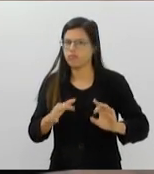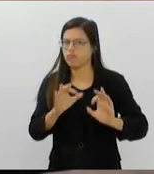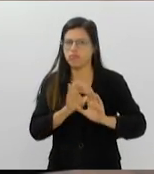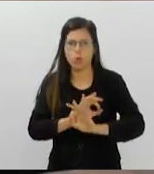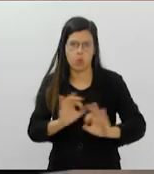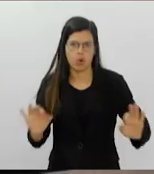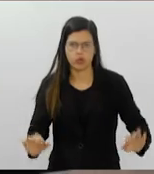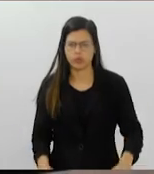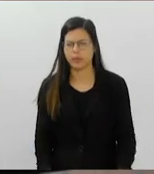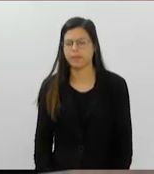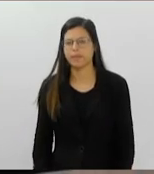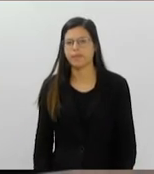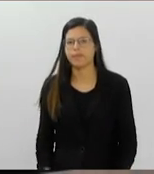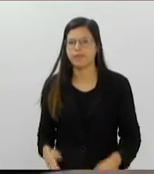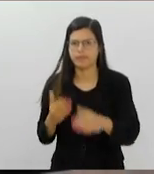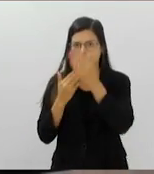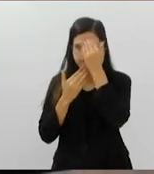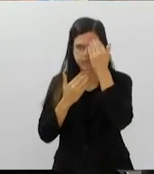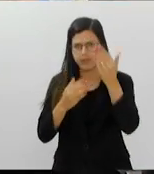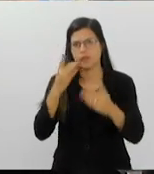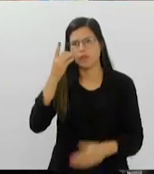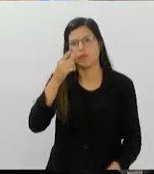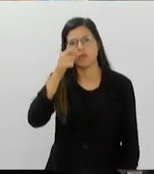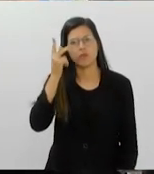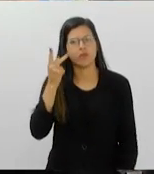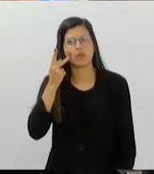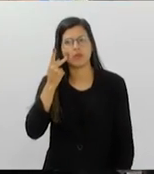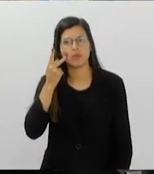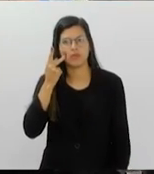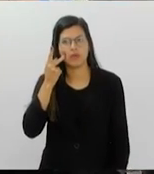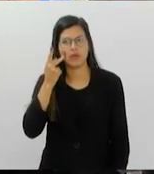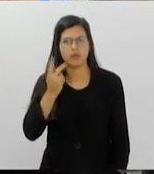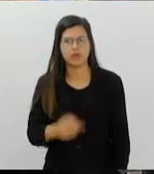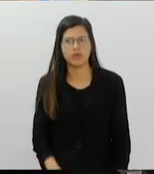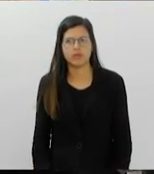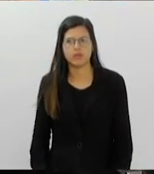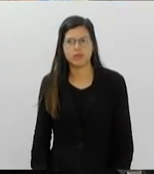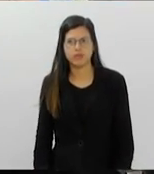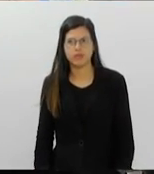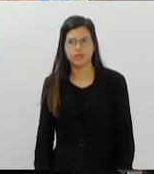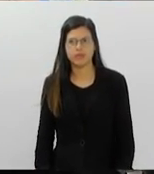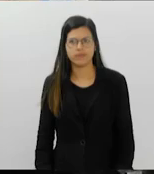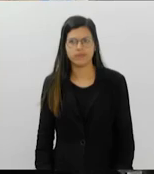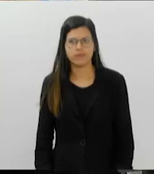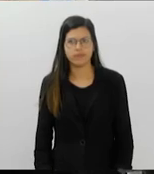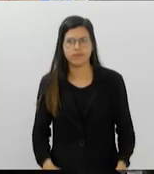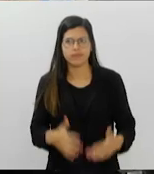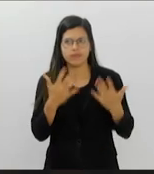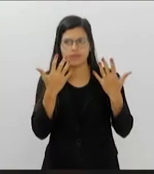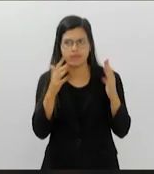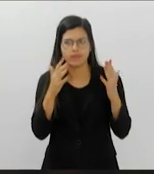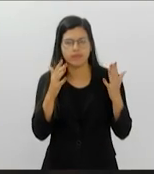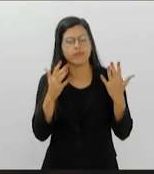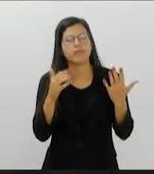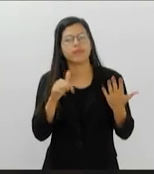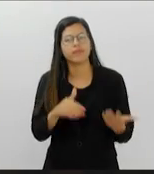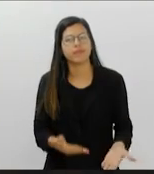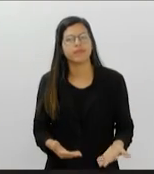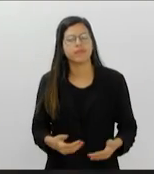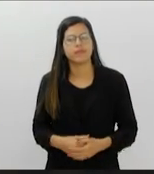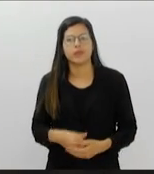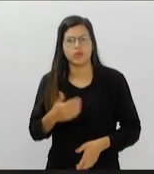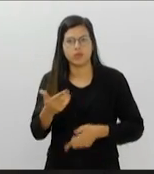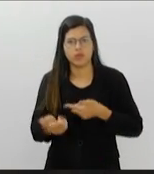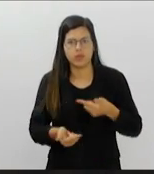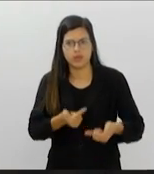justíssima. Muito obrigado, deputado Luiz Paulo, pelas palavras e pela consideração homenageado. Parabéns aí ao grande